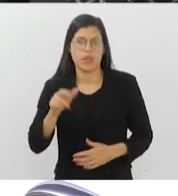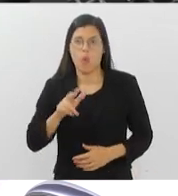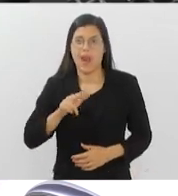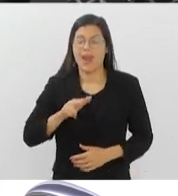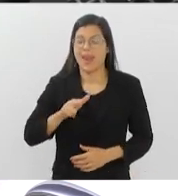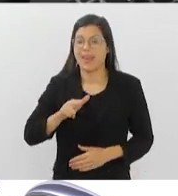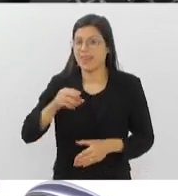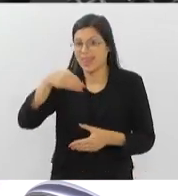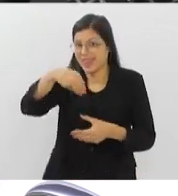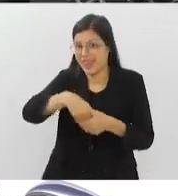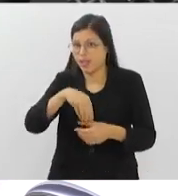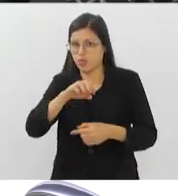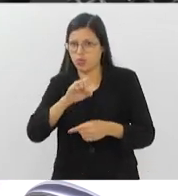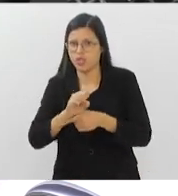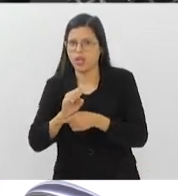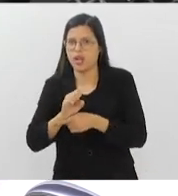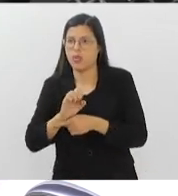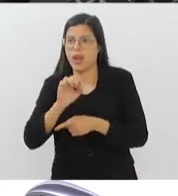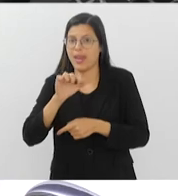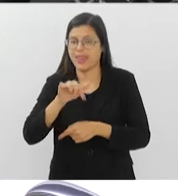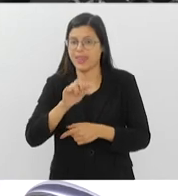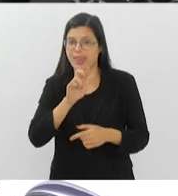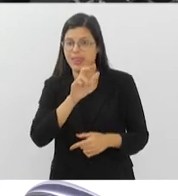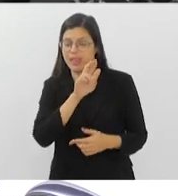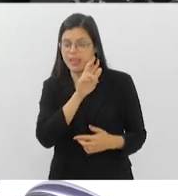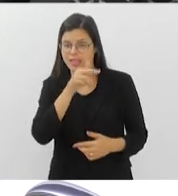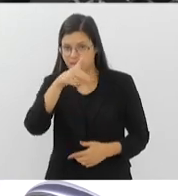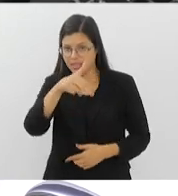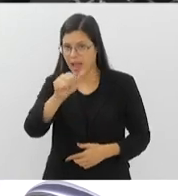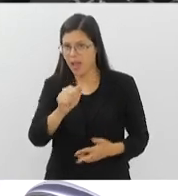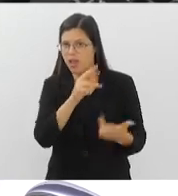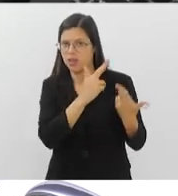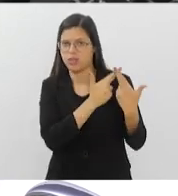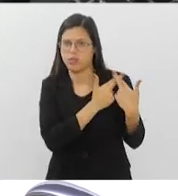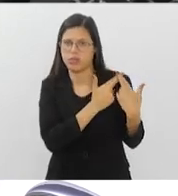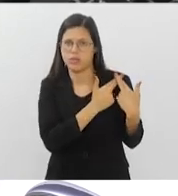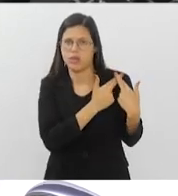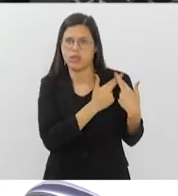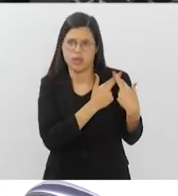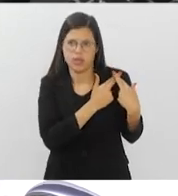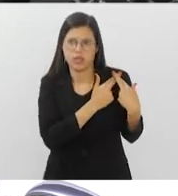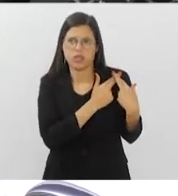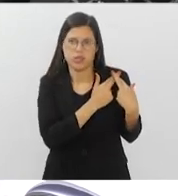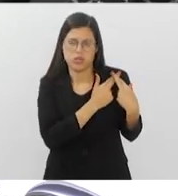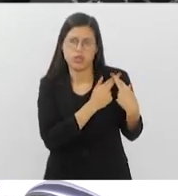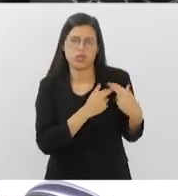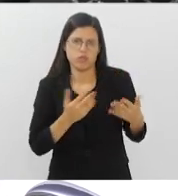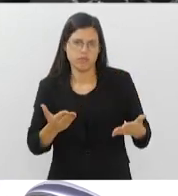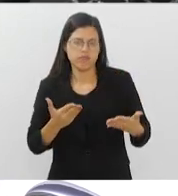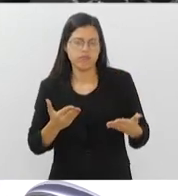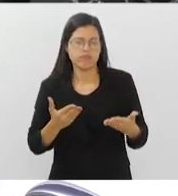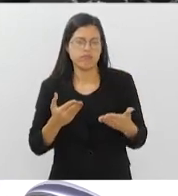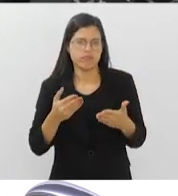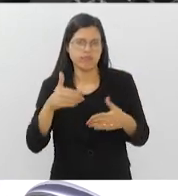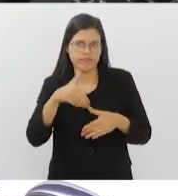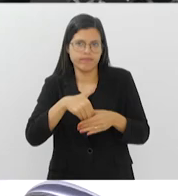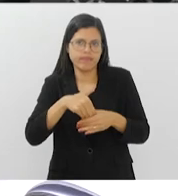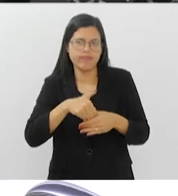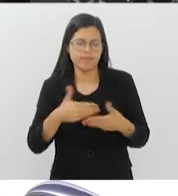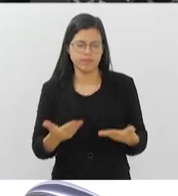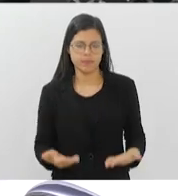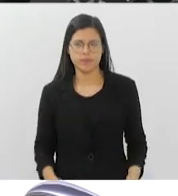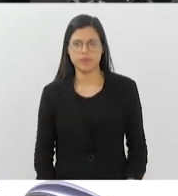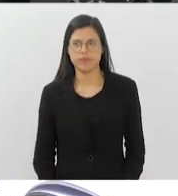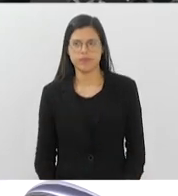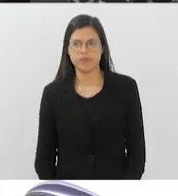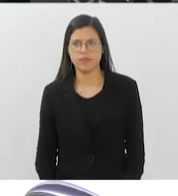sob a responsabilidade. Tem que ser as concessões estaduais. Era a minha retificação de voto. Tá